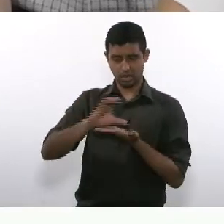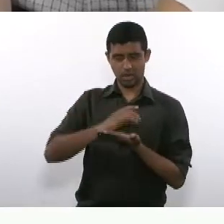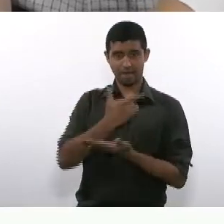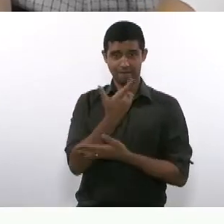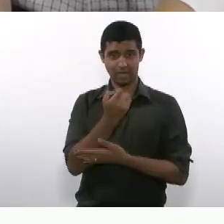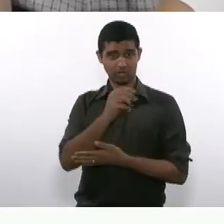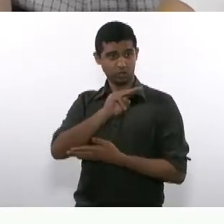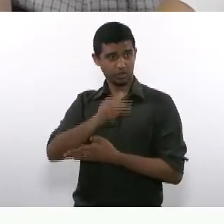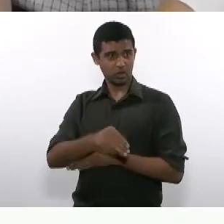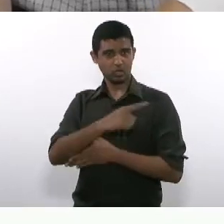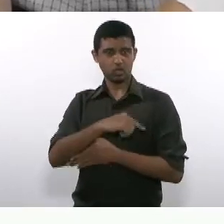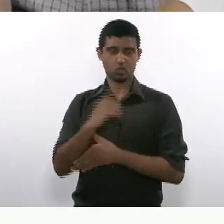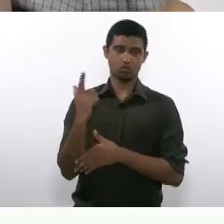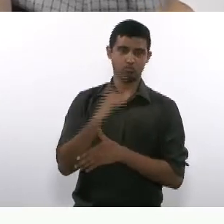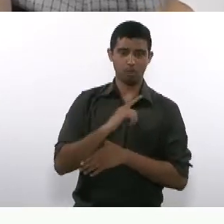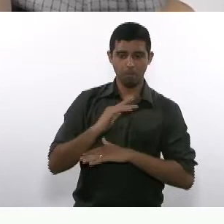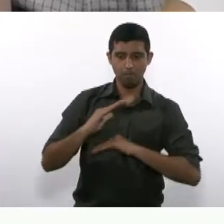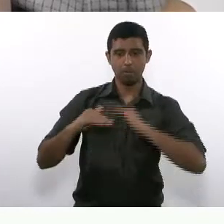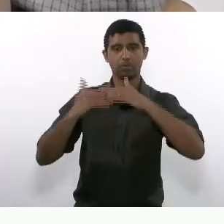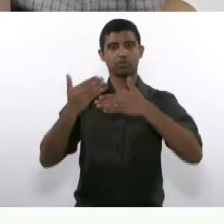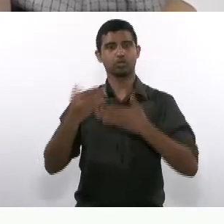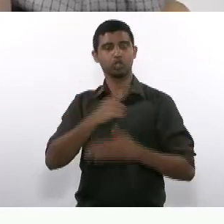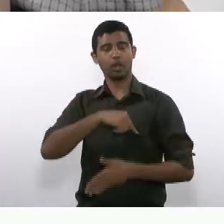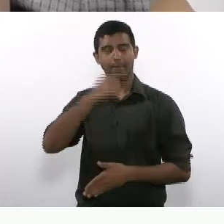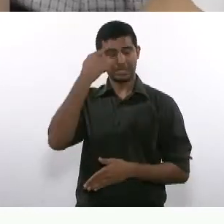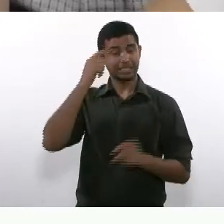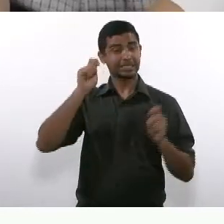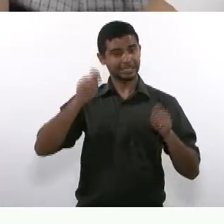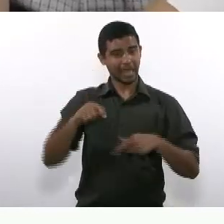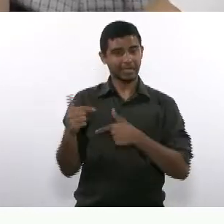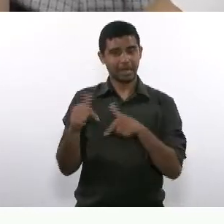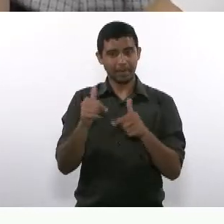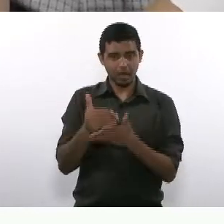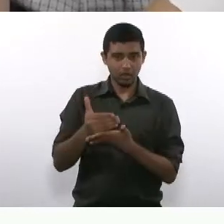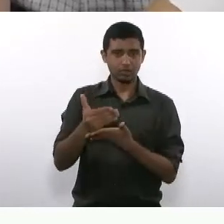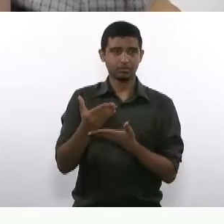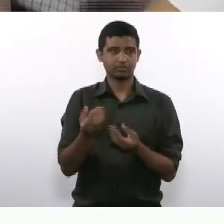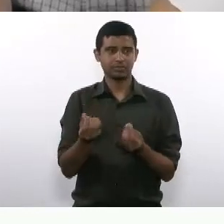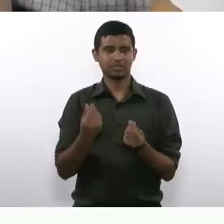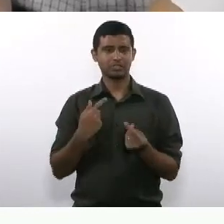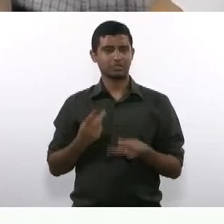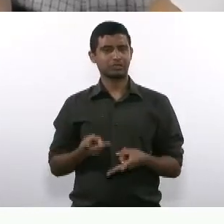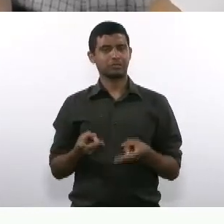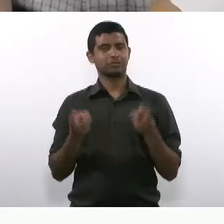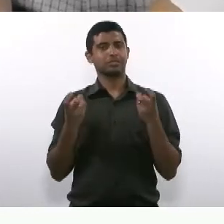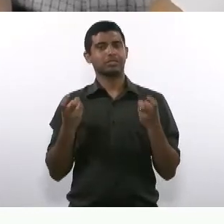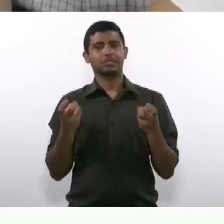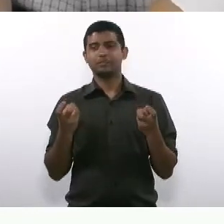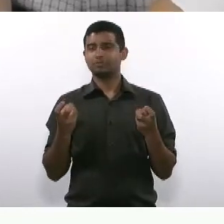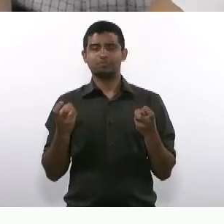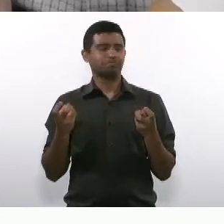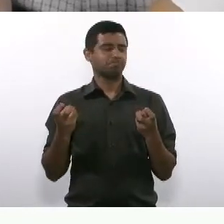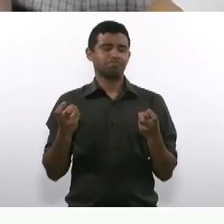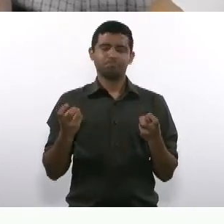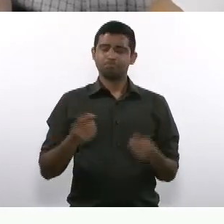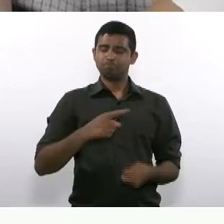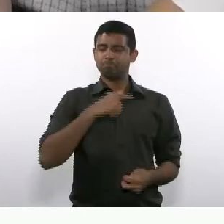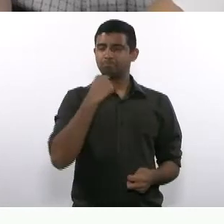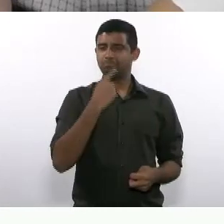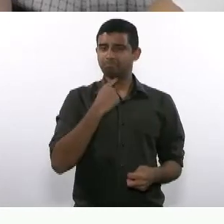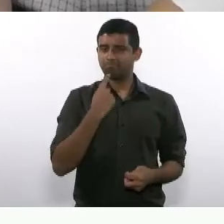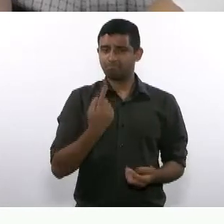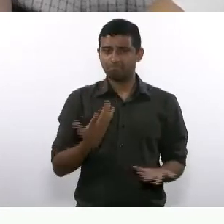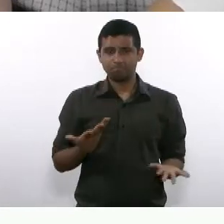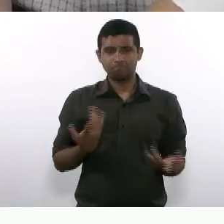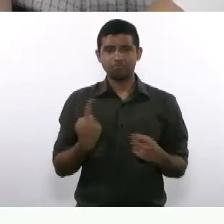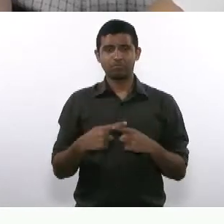gás, e quando a gente achou que estava com tudo em cima para começar a atuar, a gente viu que a gente não poderia atuar da forma que a gente queria em função